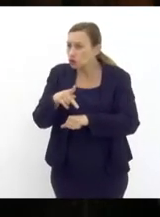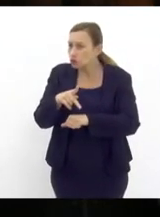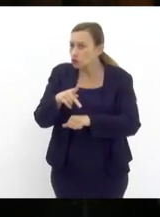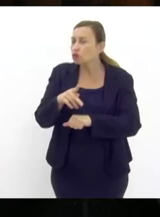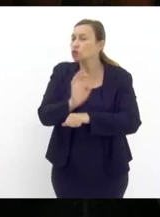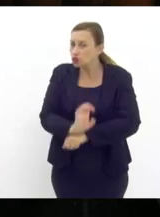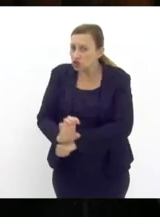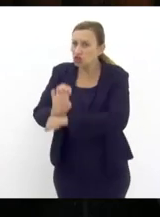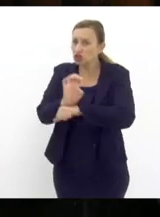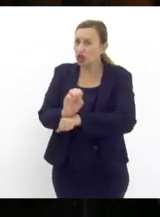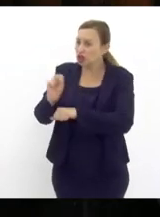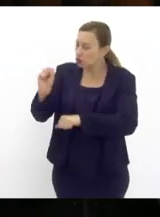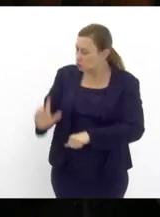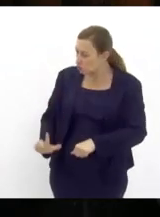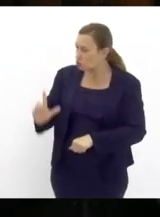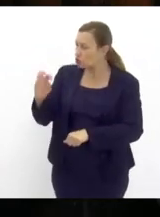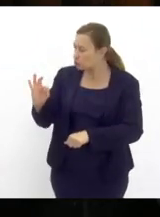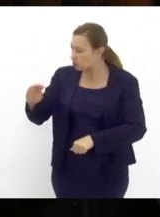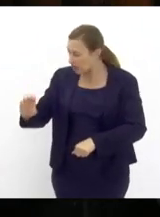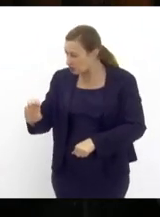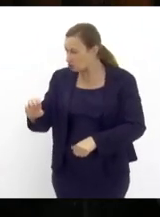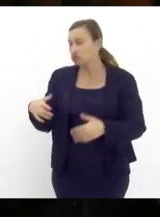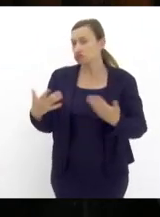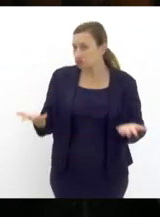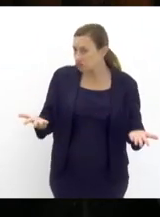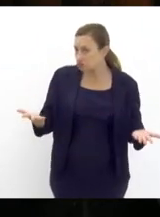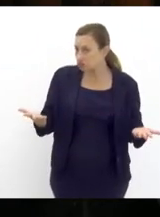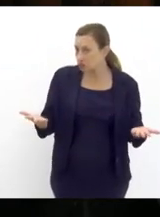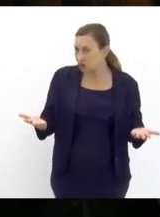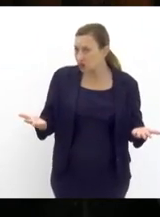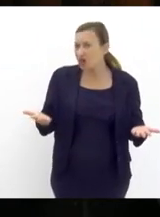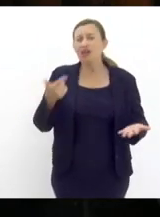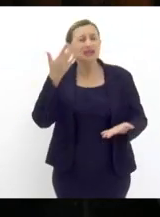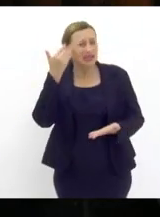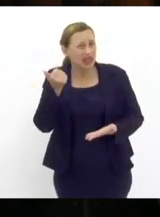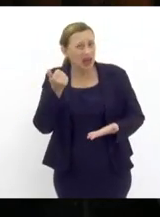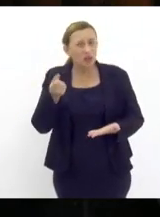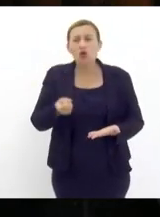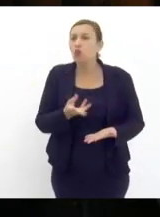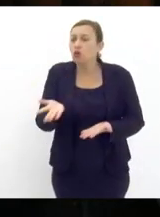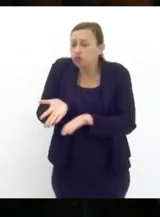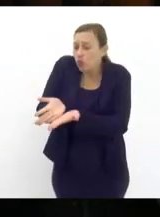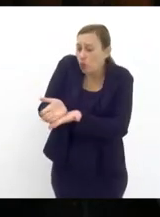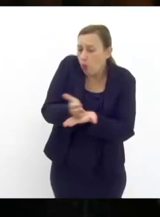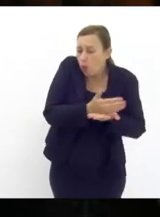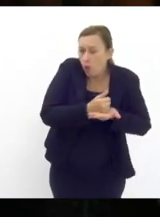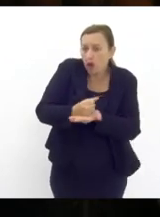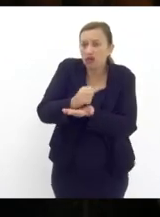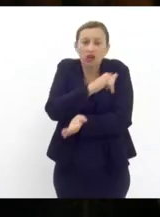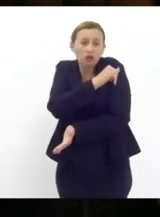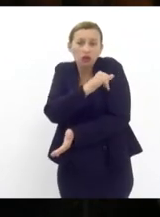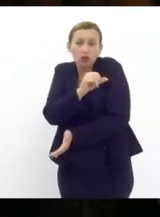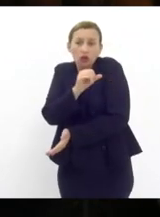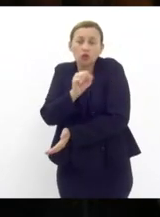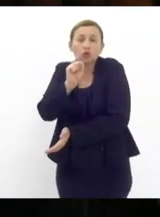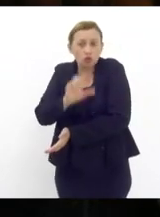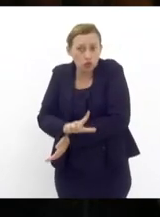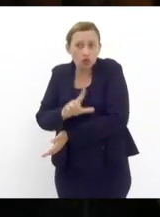estados do sul sudeste agora sabe quanto arrecada o sul sudeste